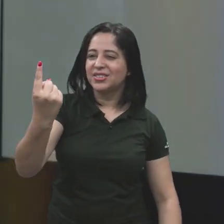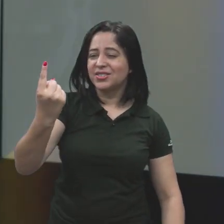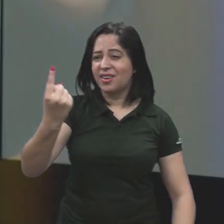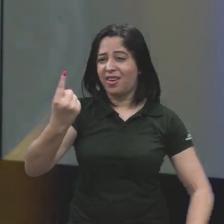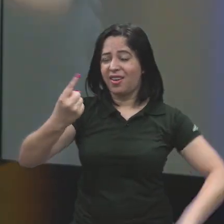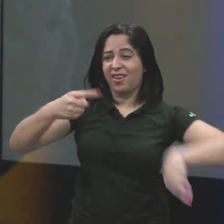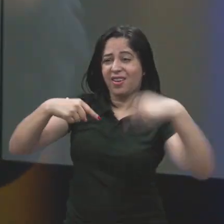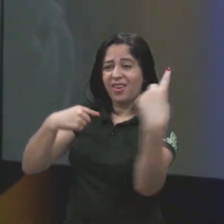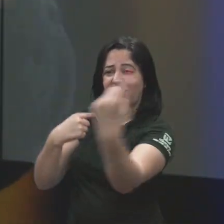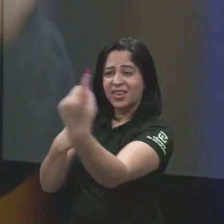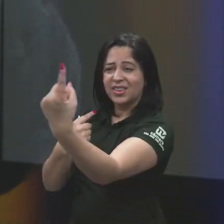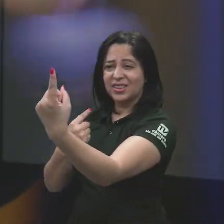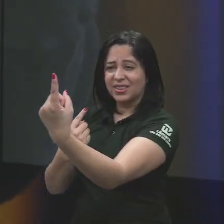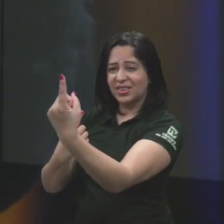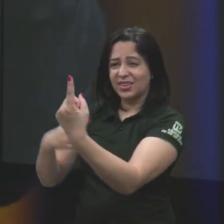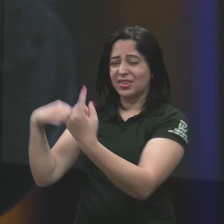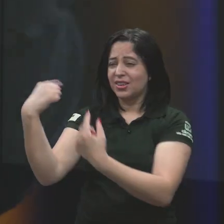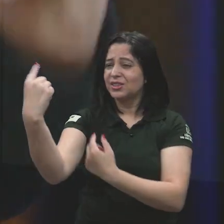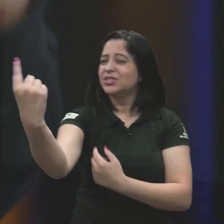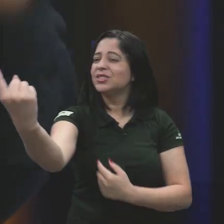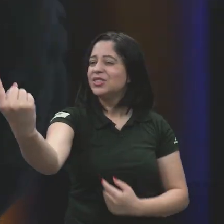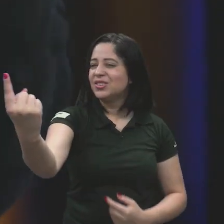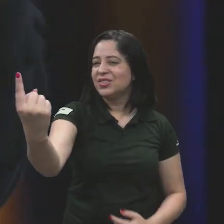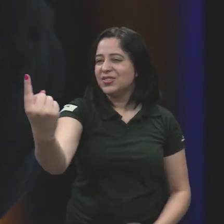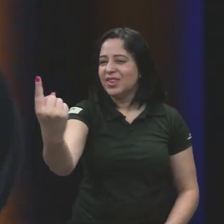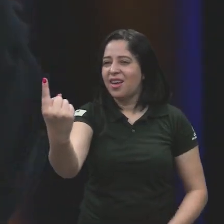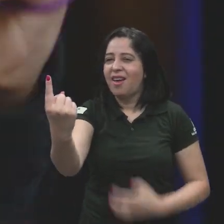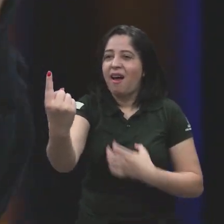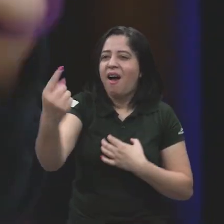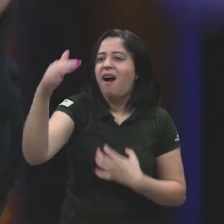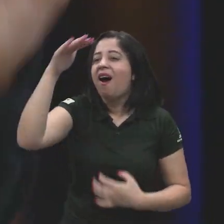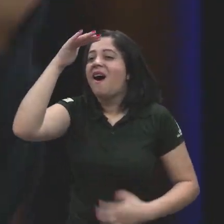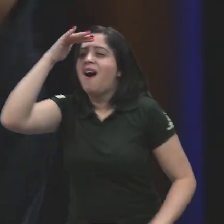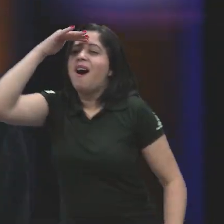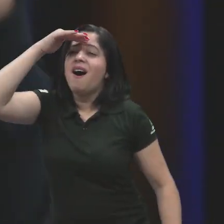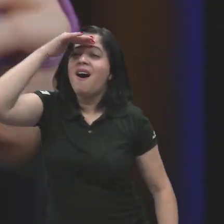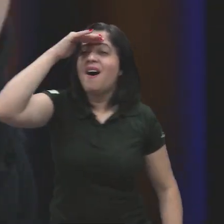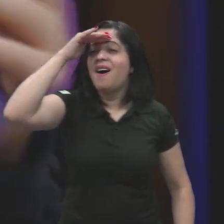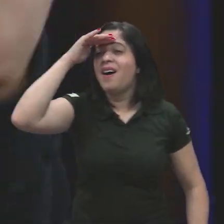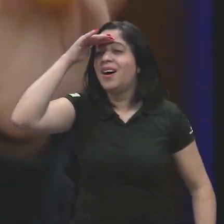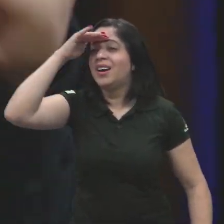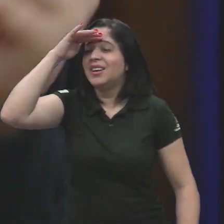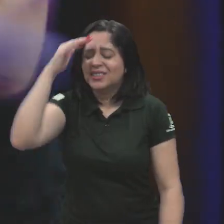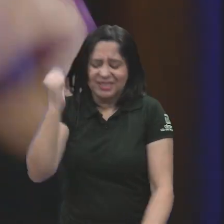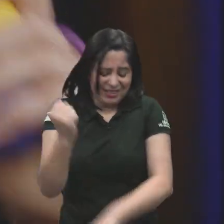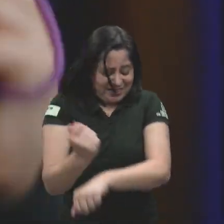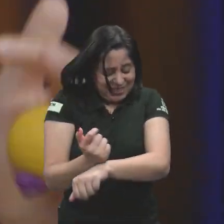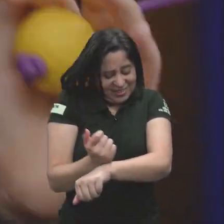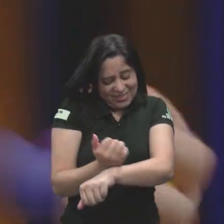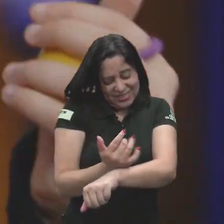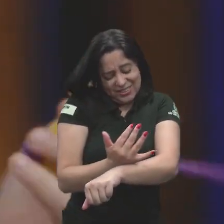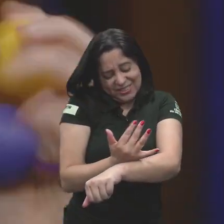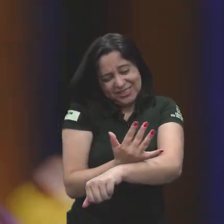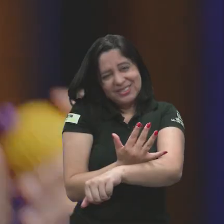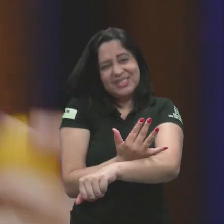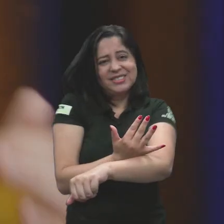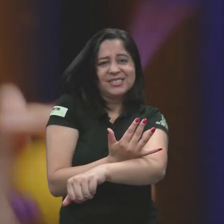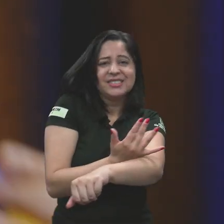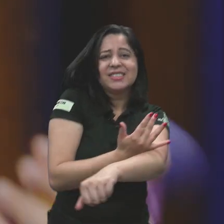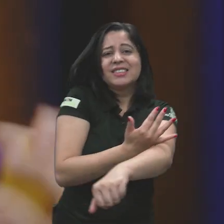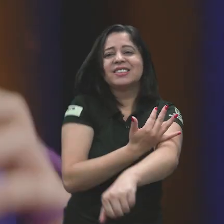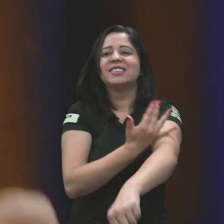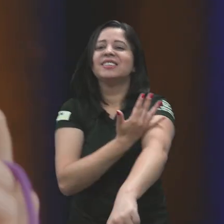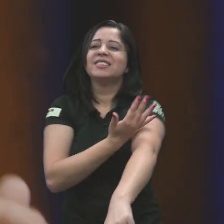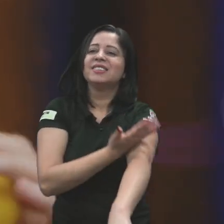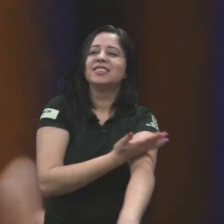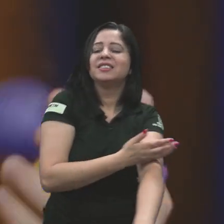catedrais. Tu vens, tu vens. Eu já escuto os